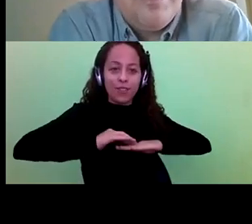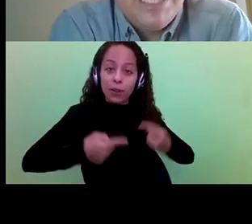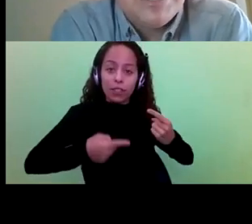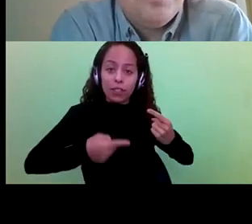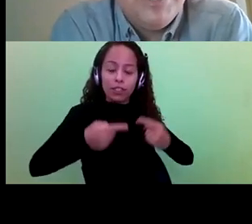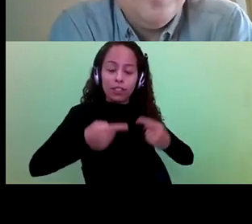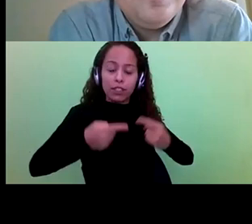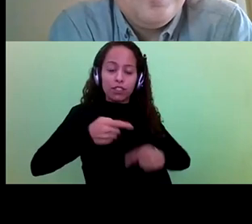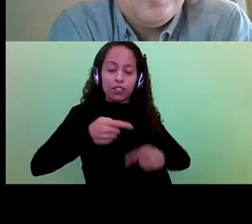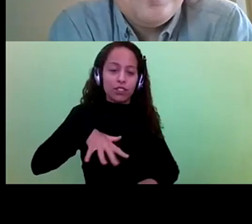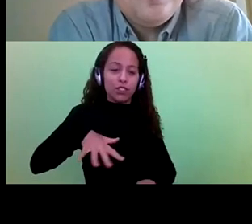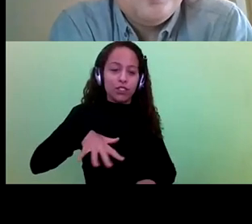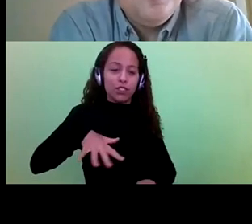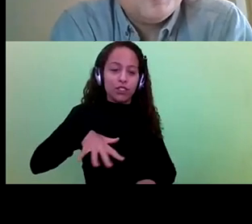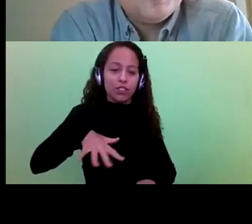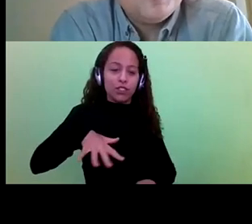maneira mais ampla.